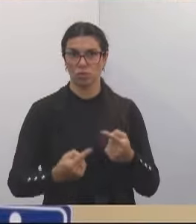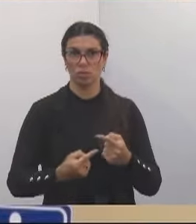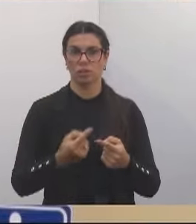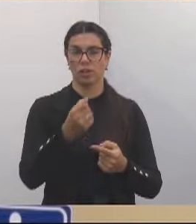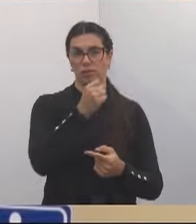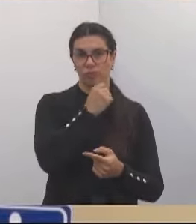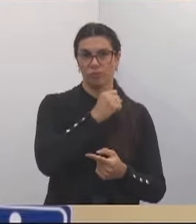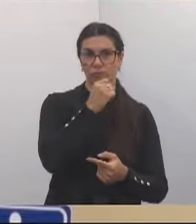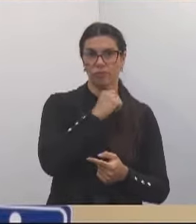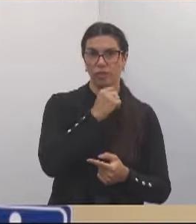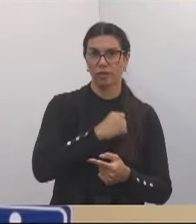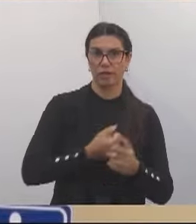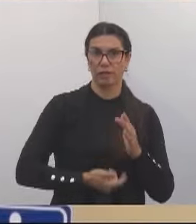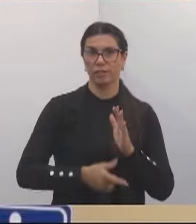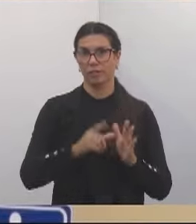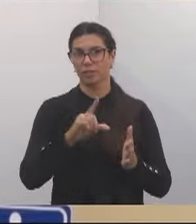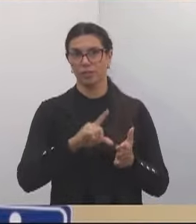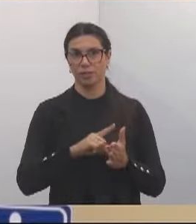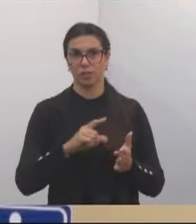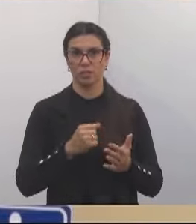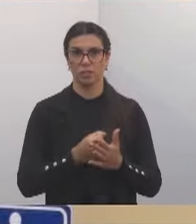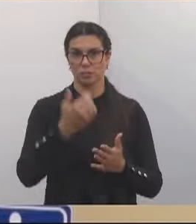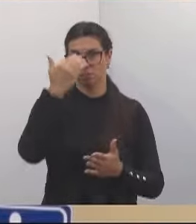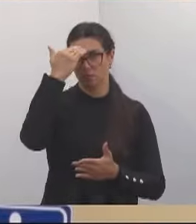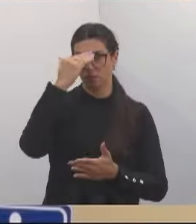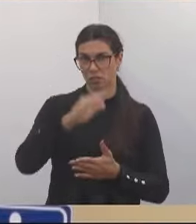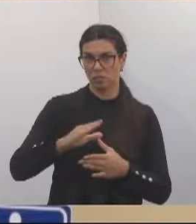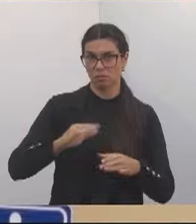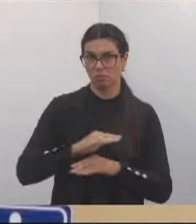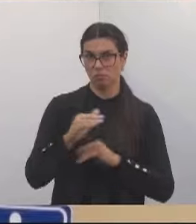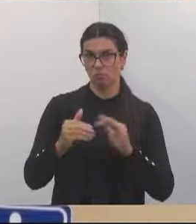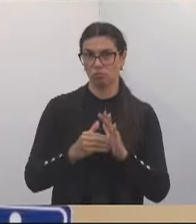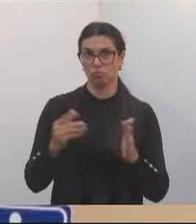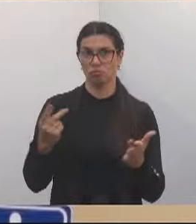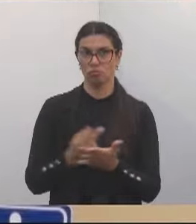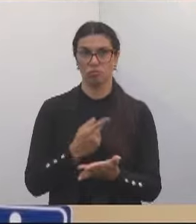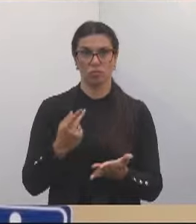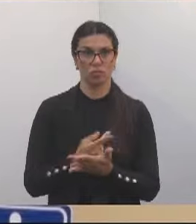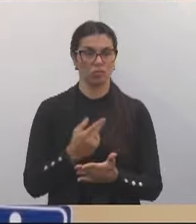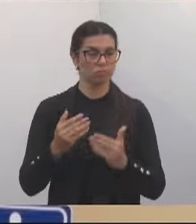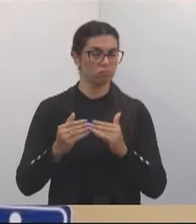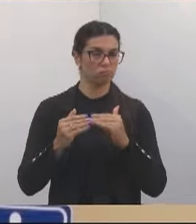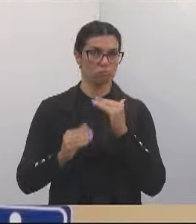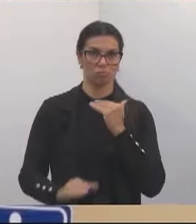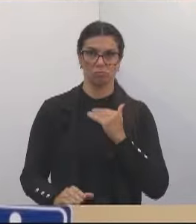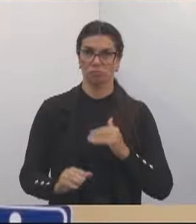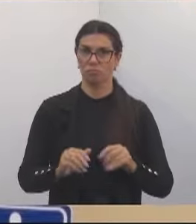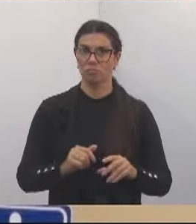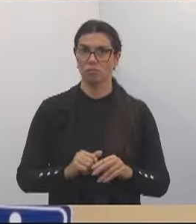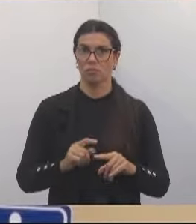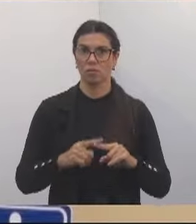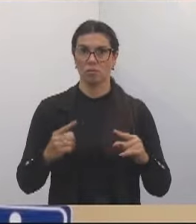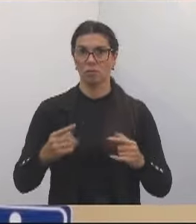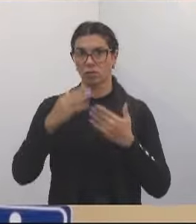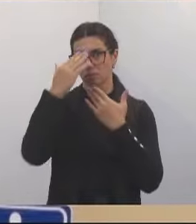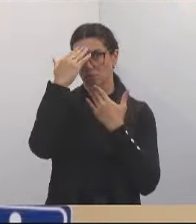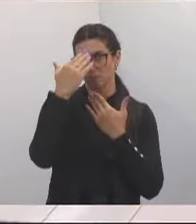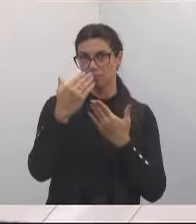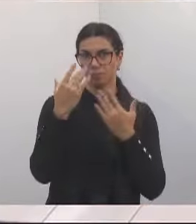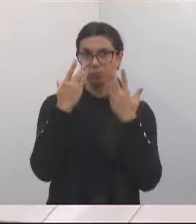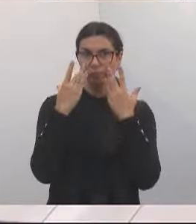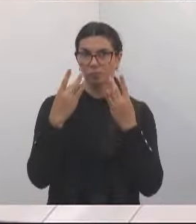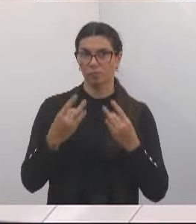velha que tem como princípios aqueles que nós não compactuamos. Muito obrigado pela sua atenção.